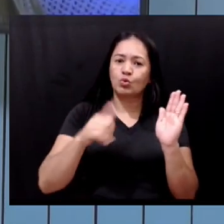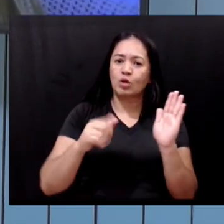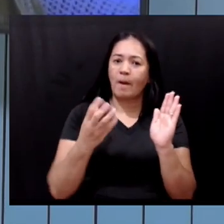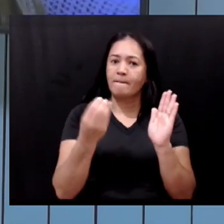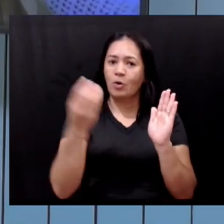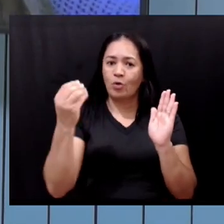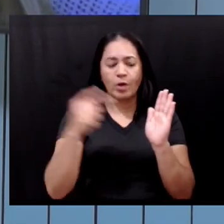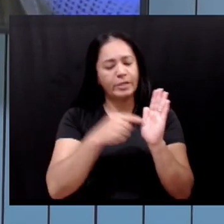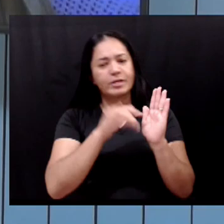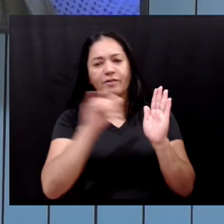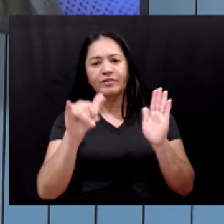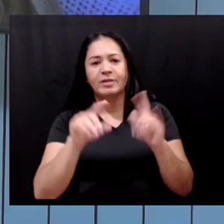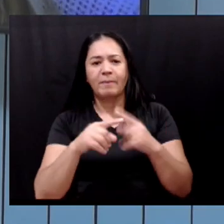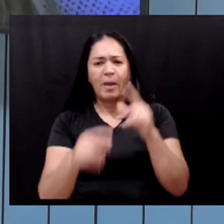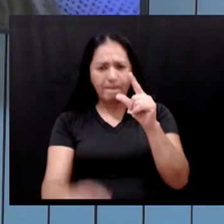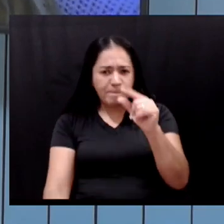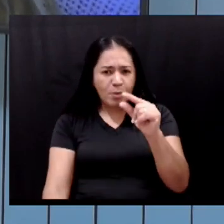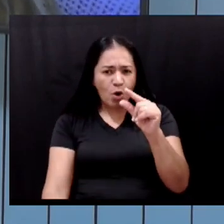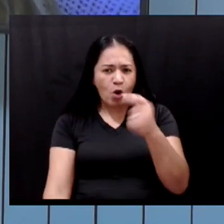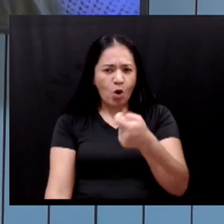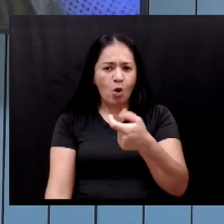ainda? É o suficiente?